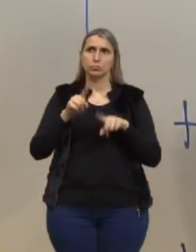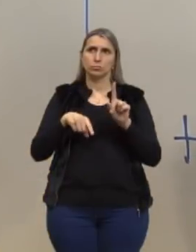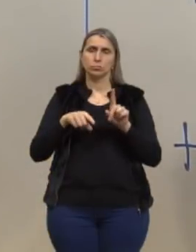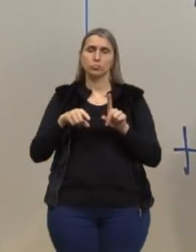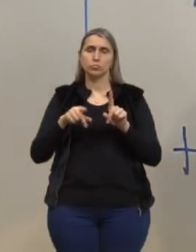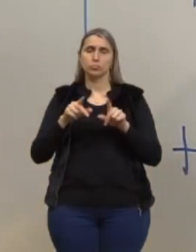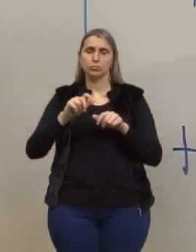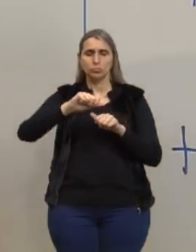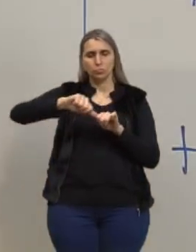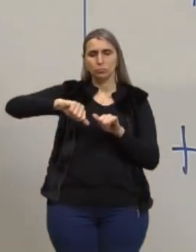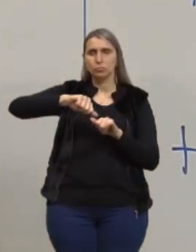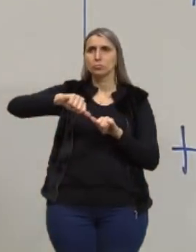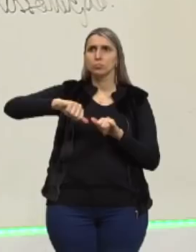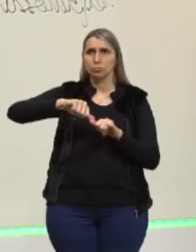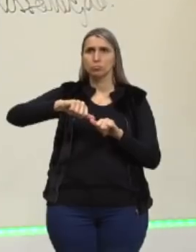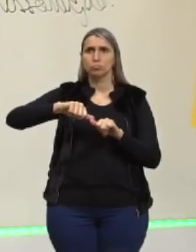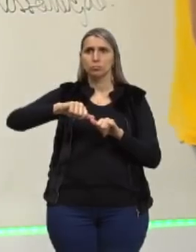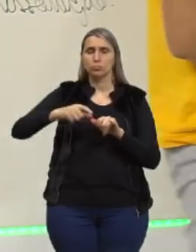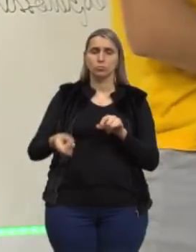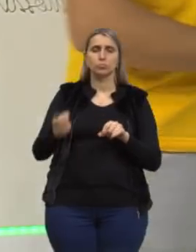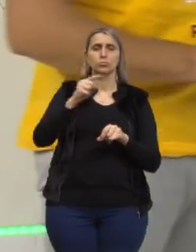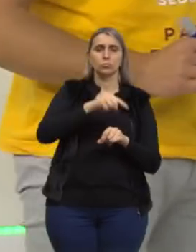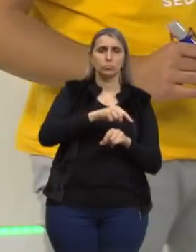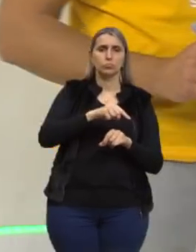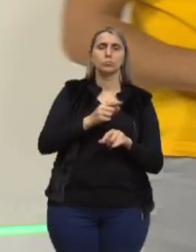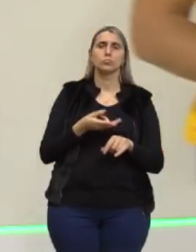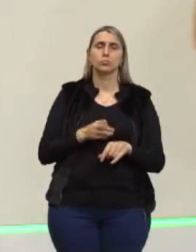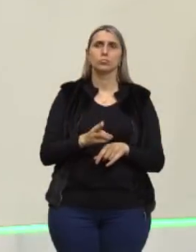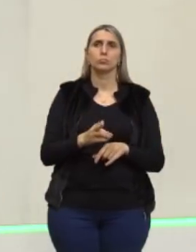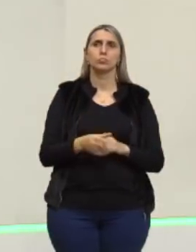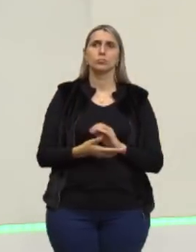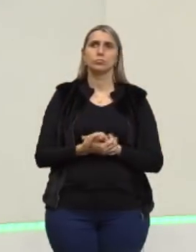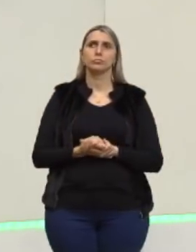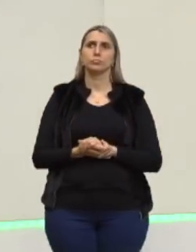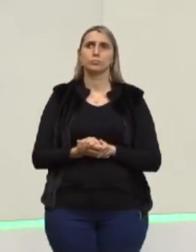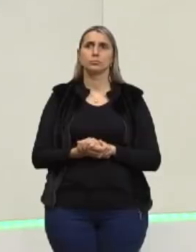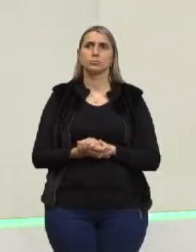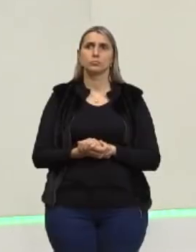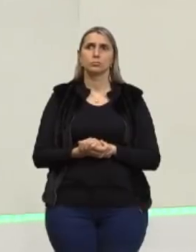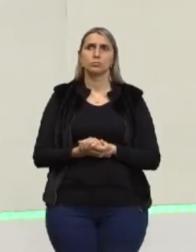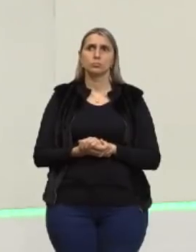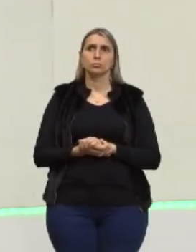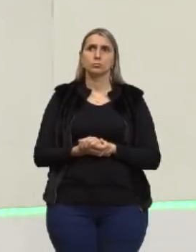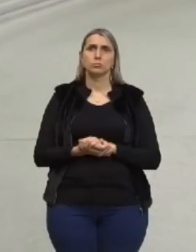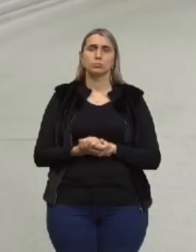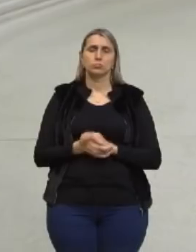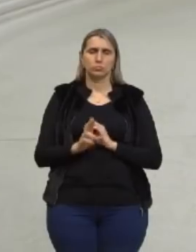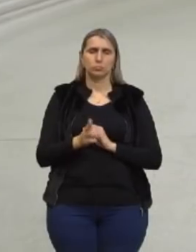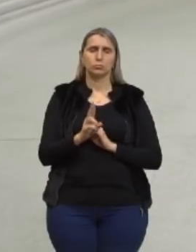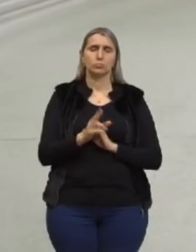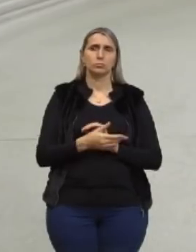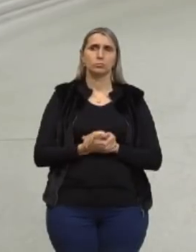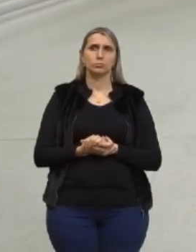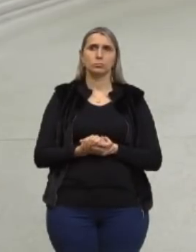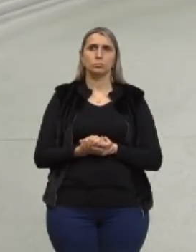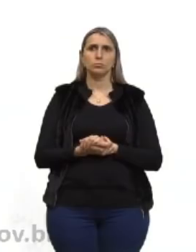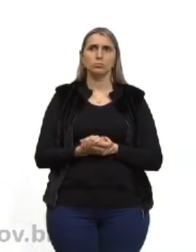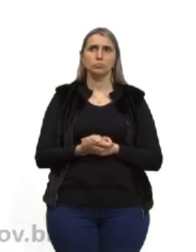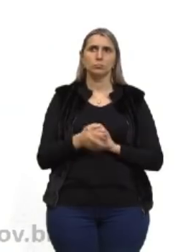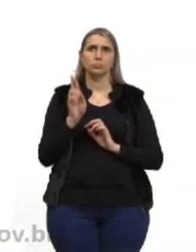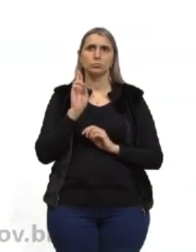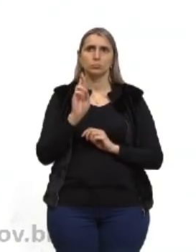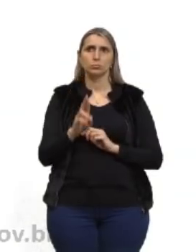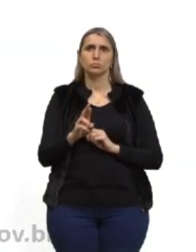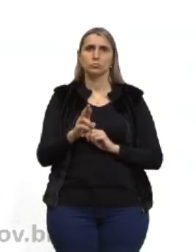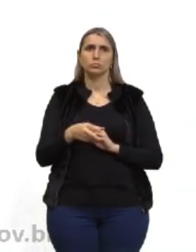reagentes ele pega uma nesceu então tem que passar para cá tranquilo o poder mediante então tu tá um